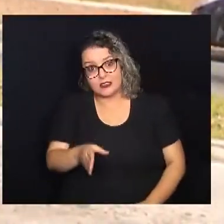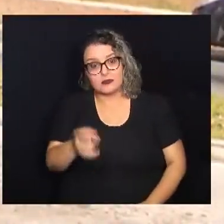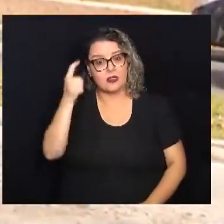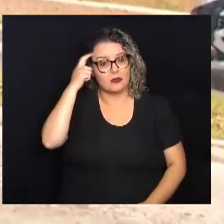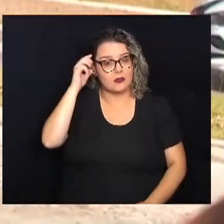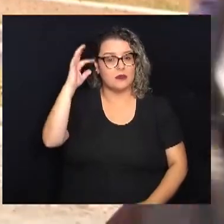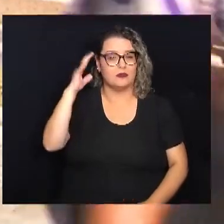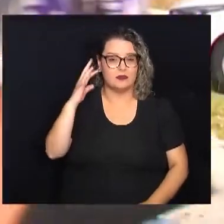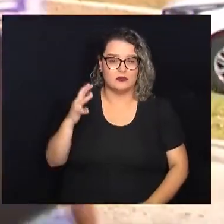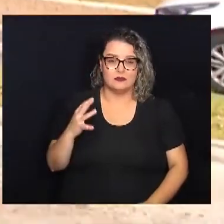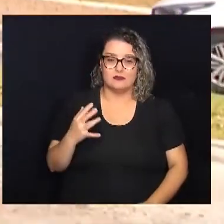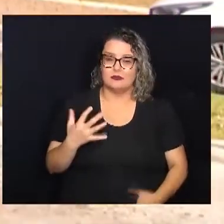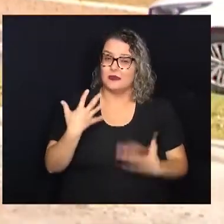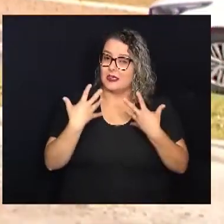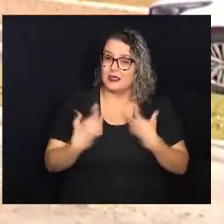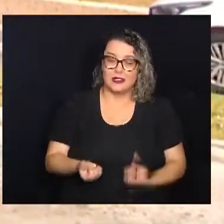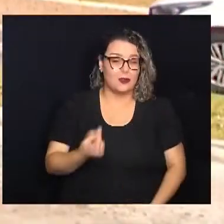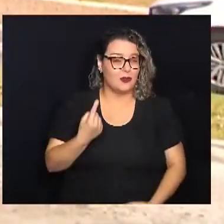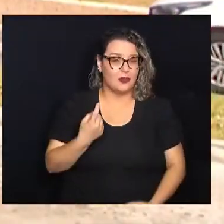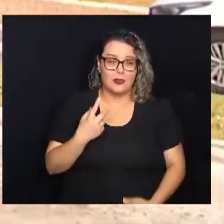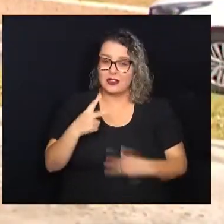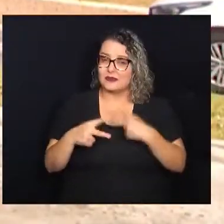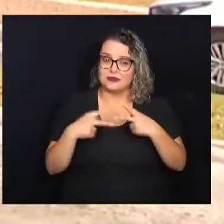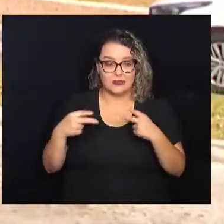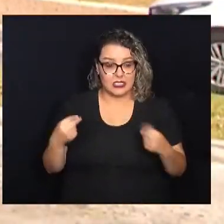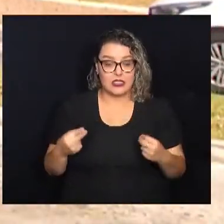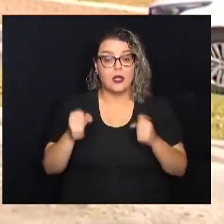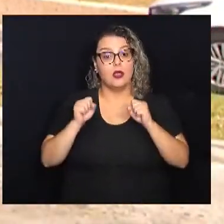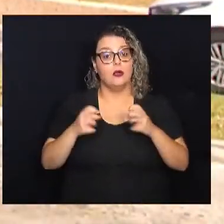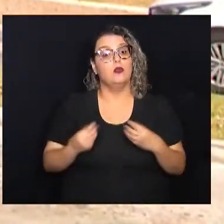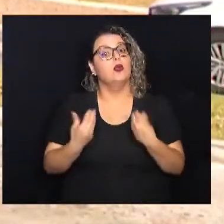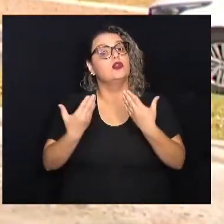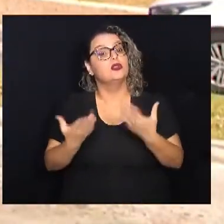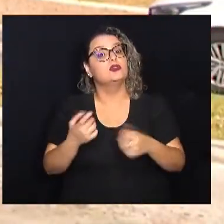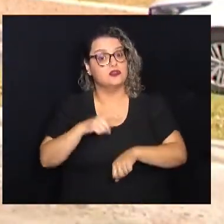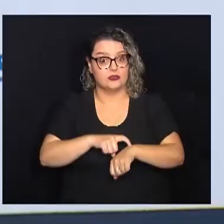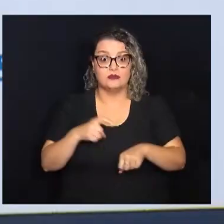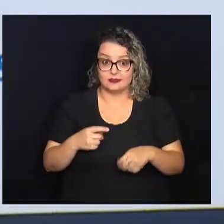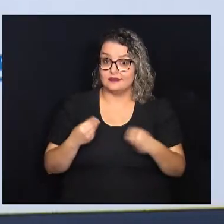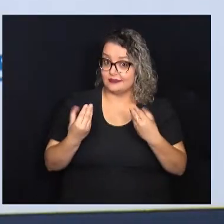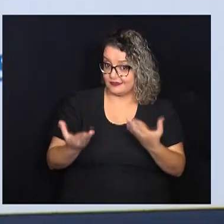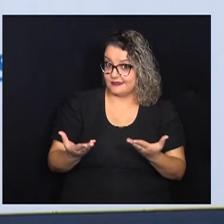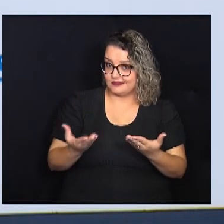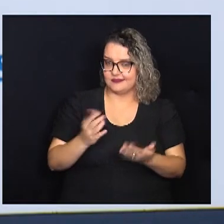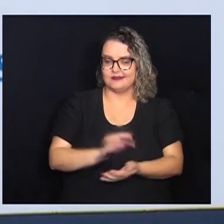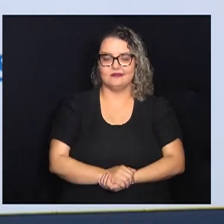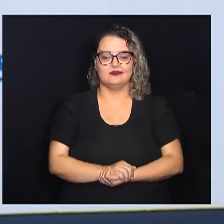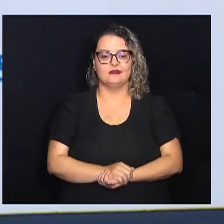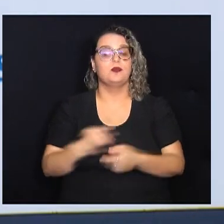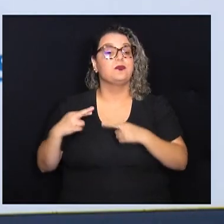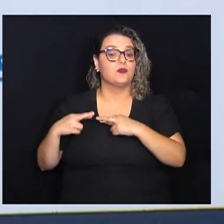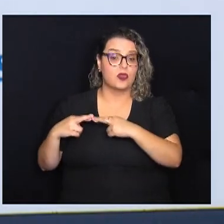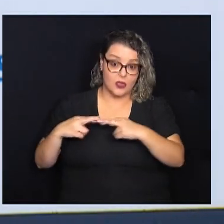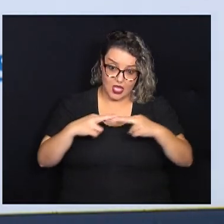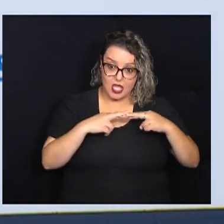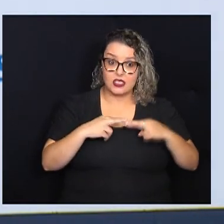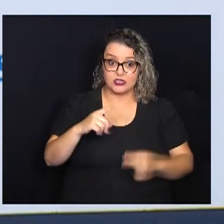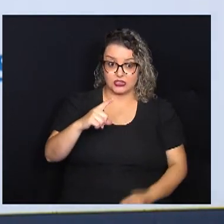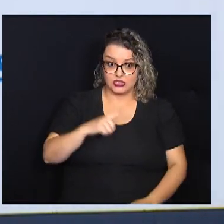ganhar somente esse presente e que a gente poderia proporcionar esse momento para elas. A rede, ela tem os